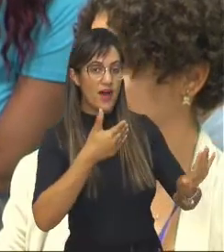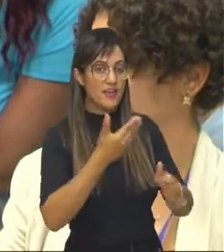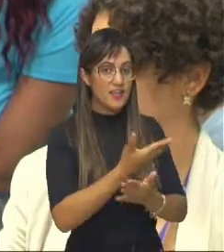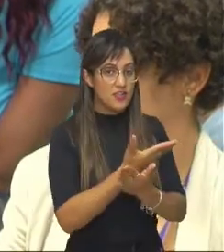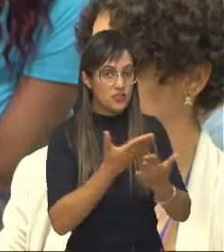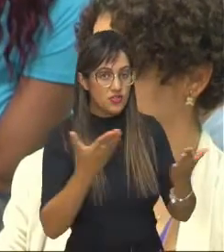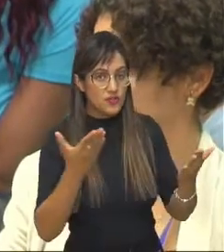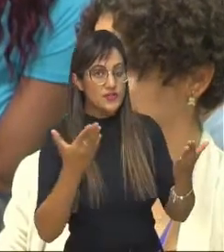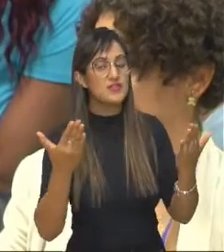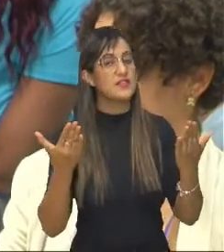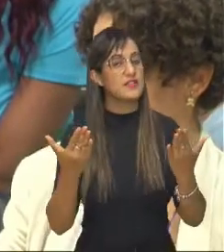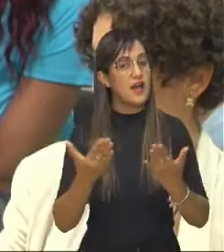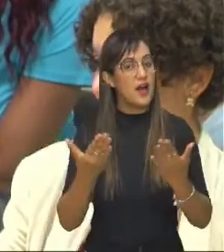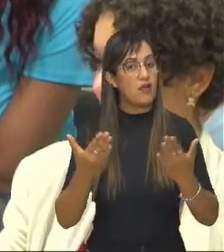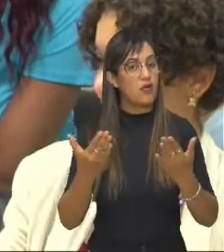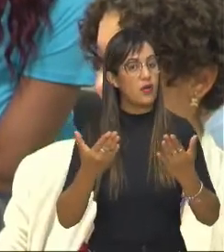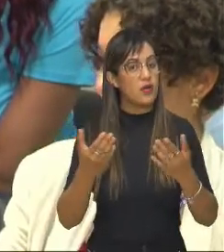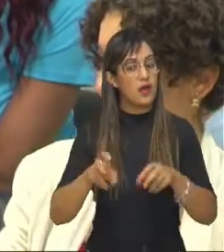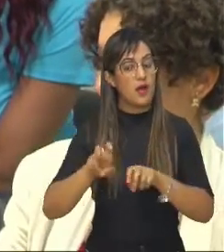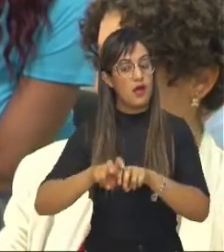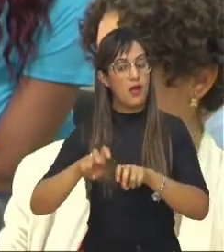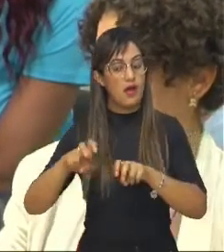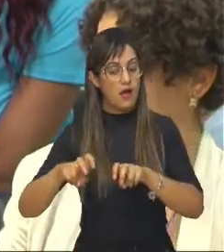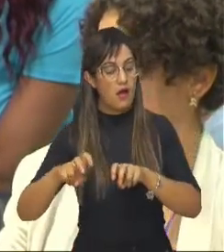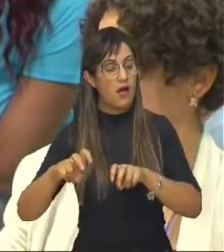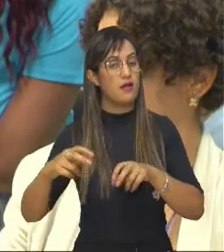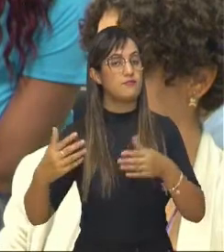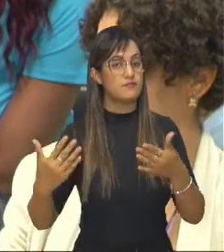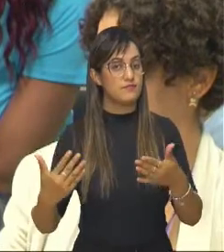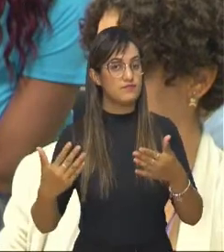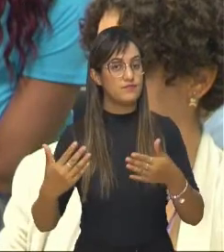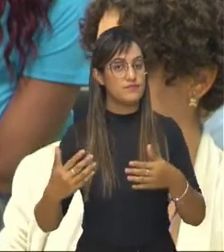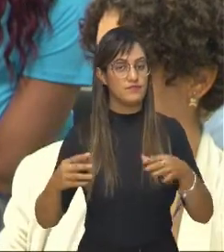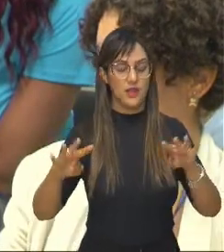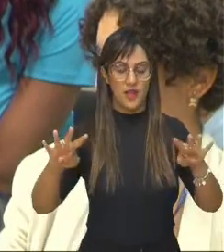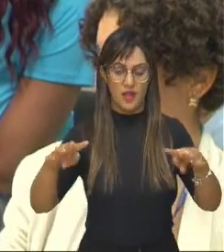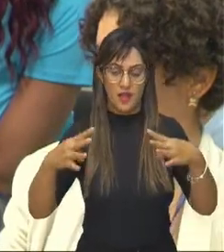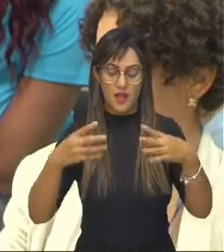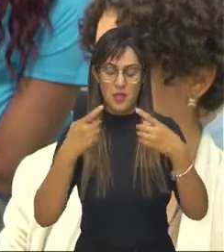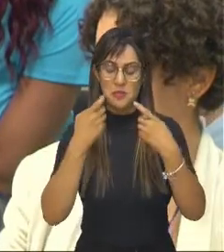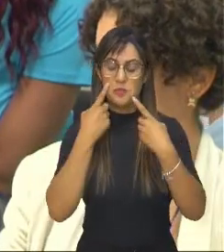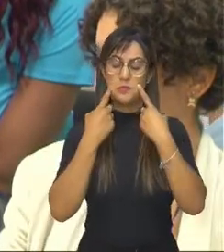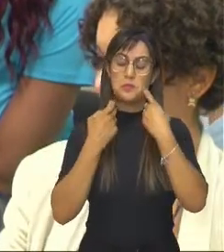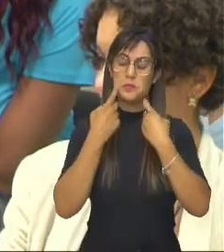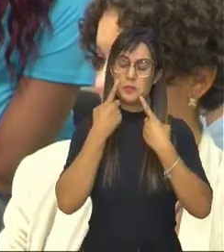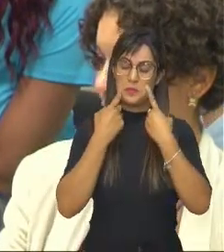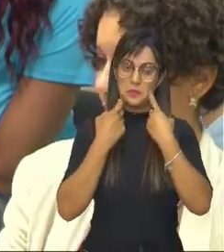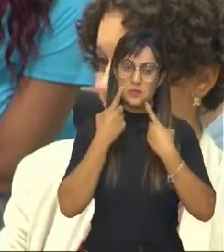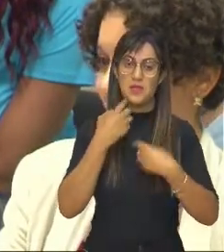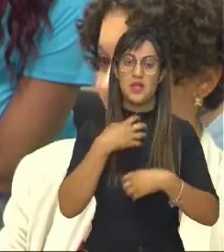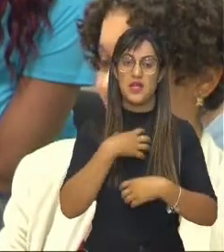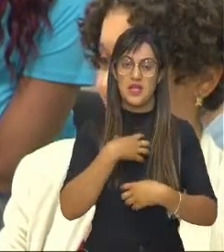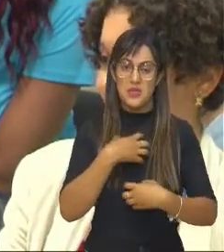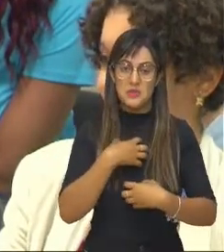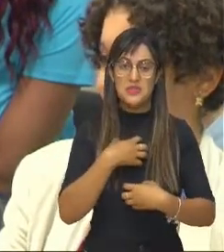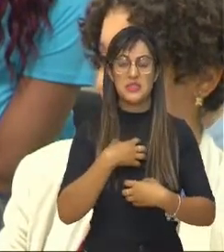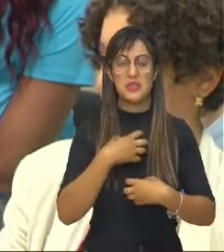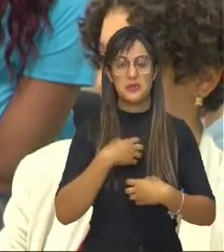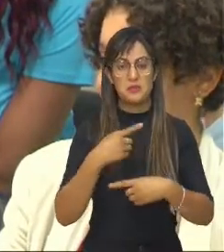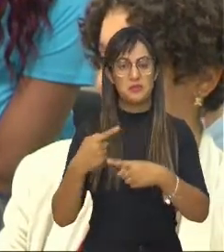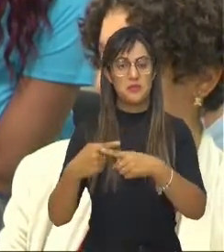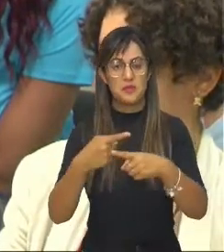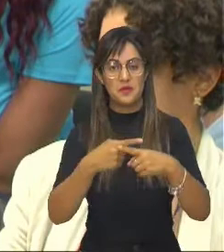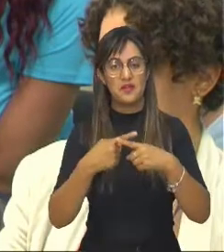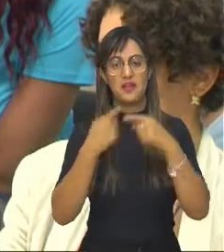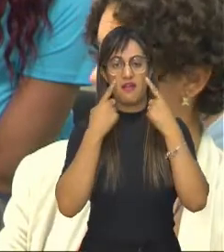seu lado, você que me abraçou. Você chora, escorre em mim, porque você chora. Eu